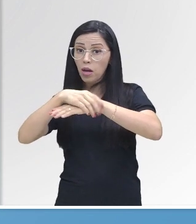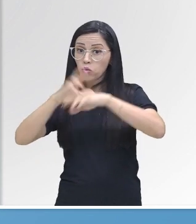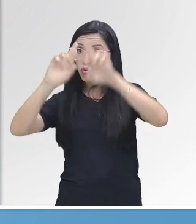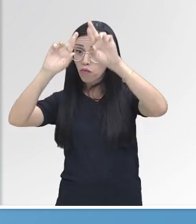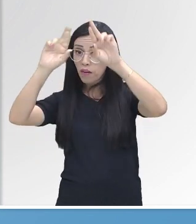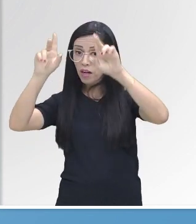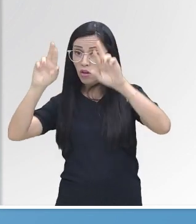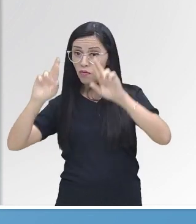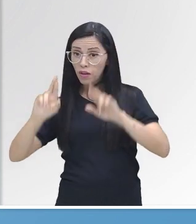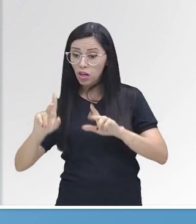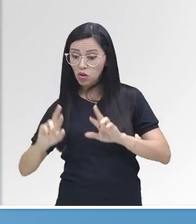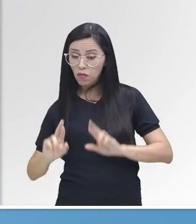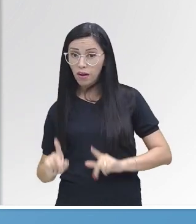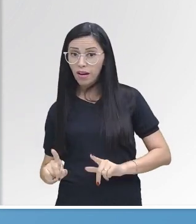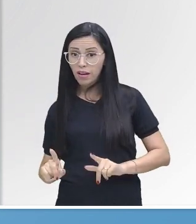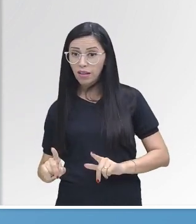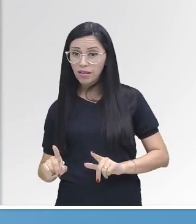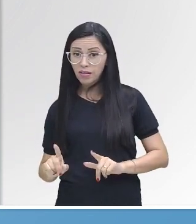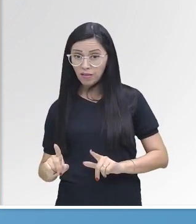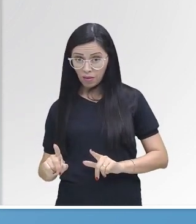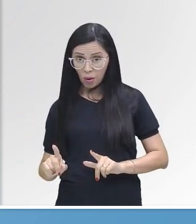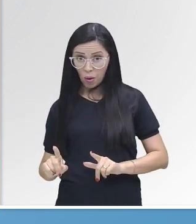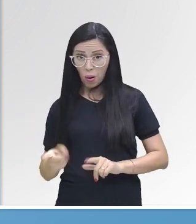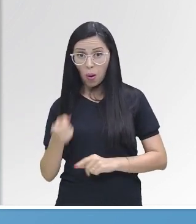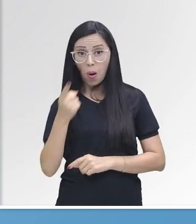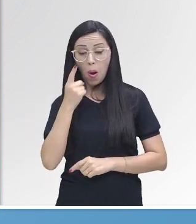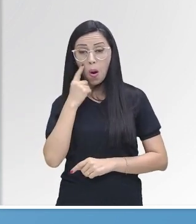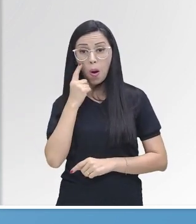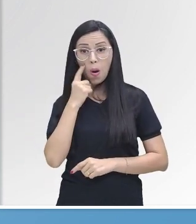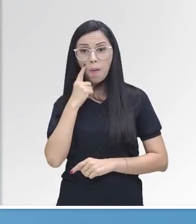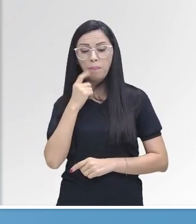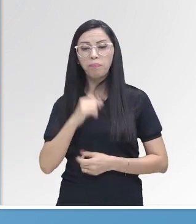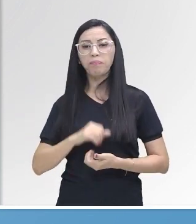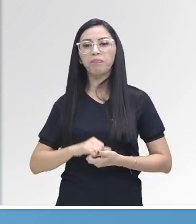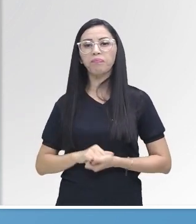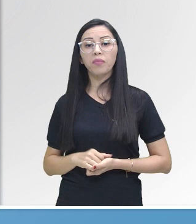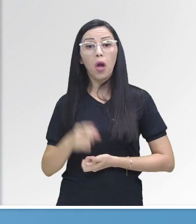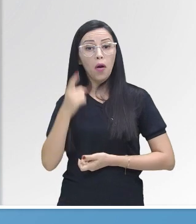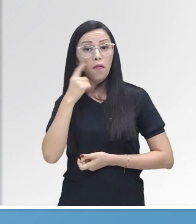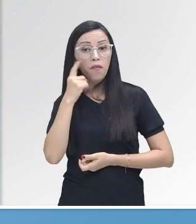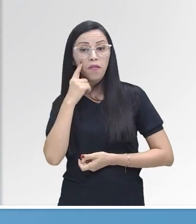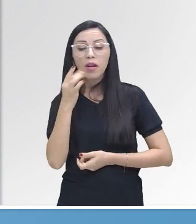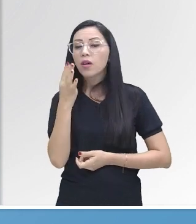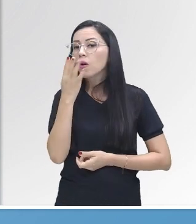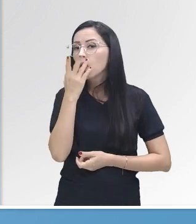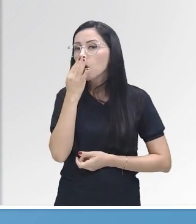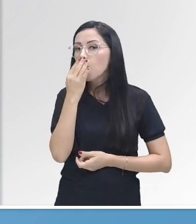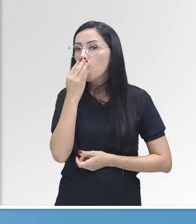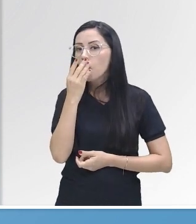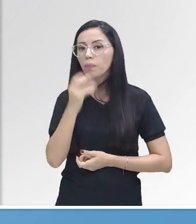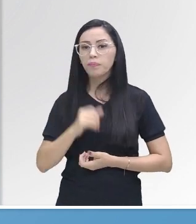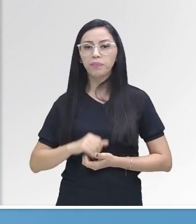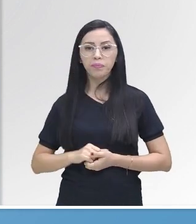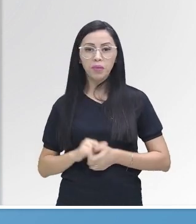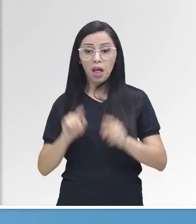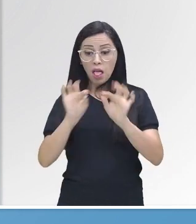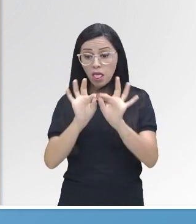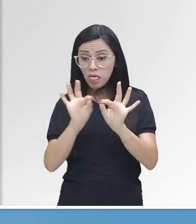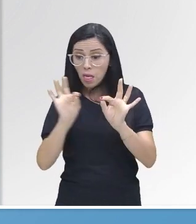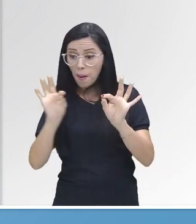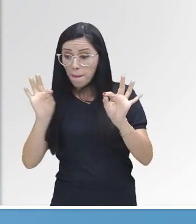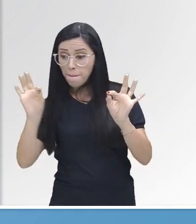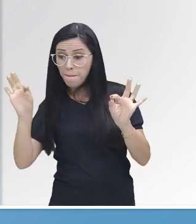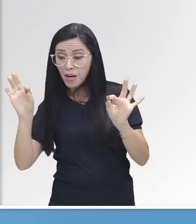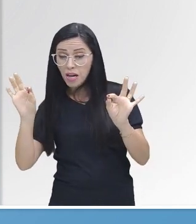olha, é o mesmo tamanho aqui. Vamos medir pelas cores, o mesmo tamanho, mas a quantidade